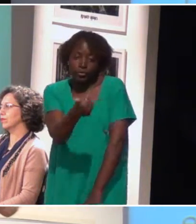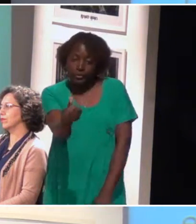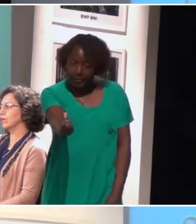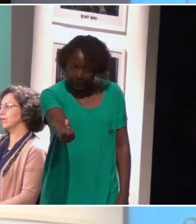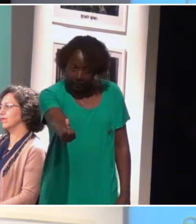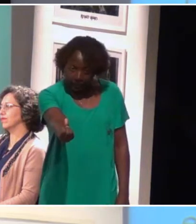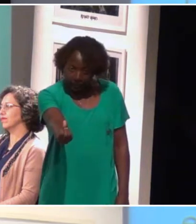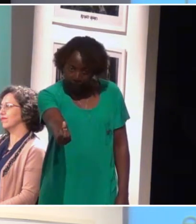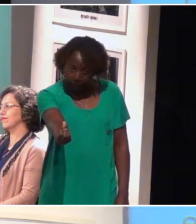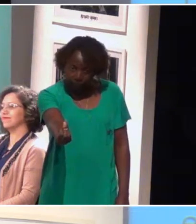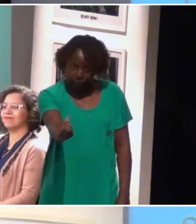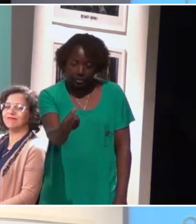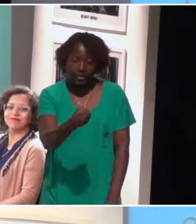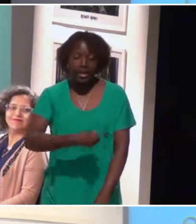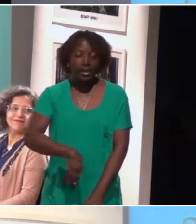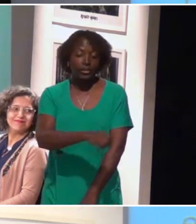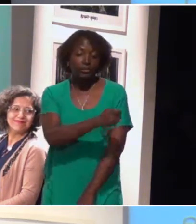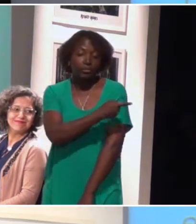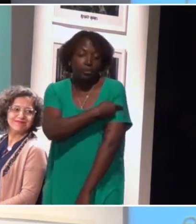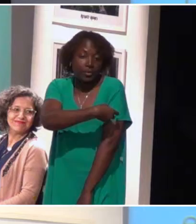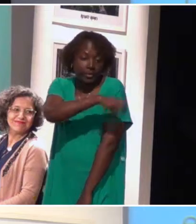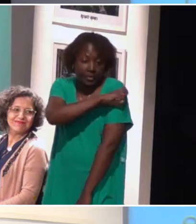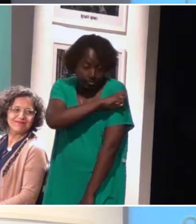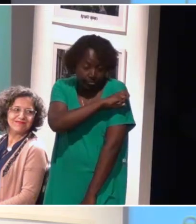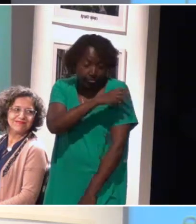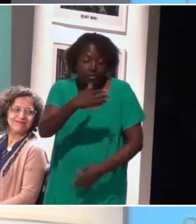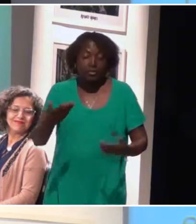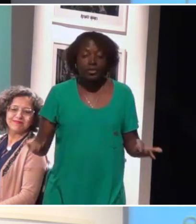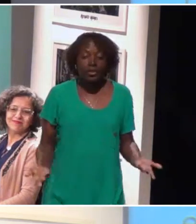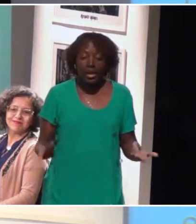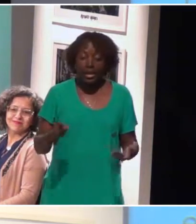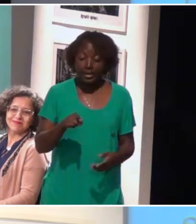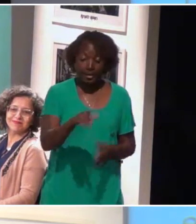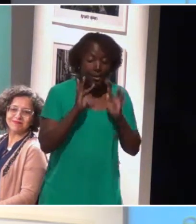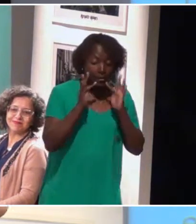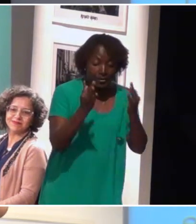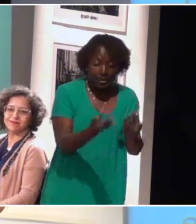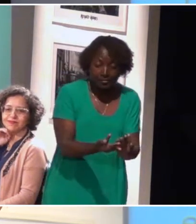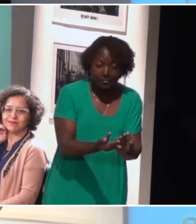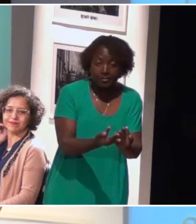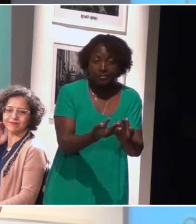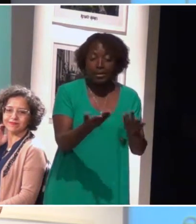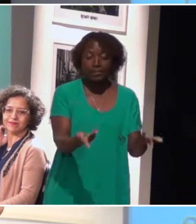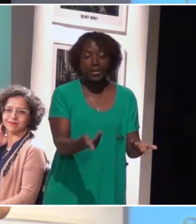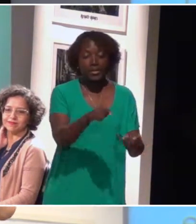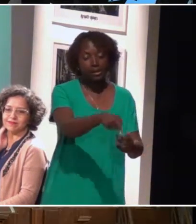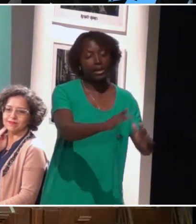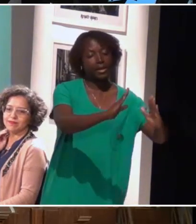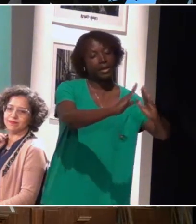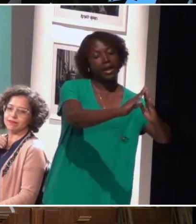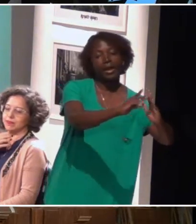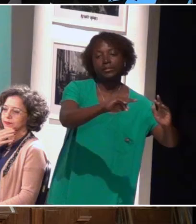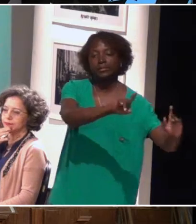de séries iniciais, ficou dessa forma. Então, para essa família deixar a matrícula lá perto da casa dele e